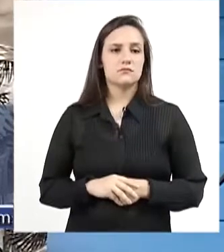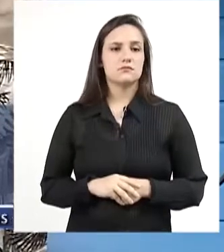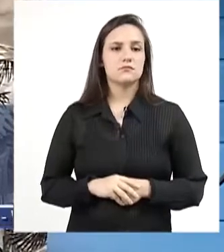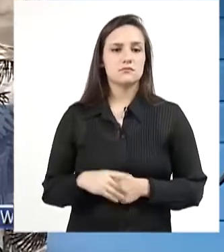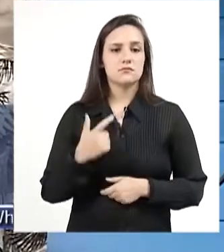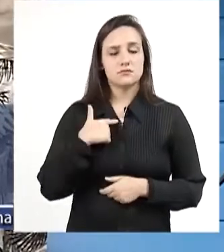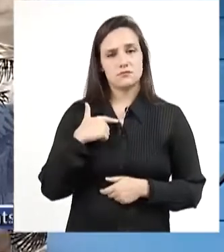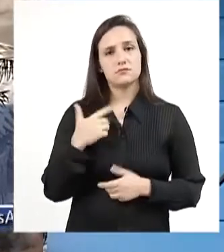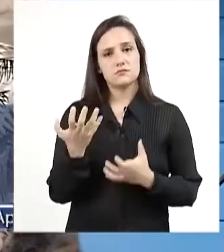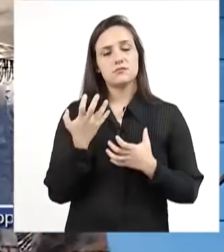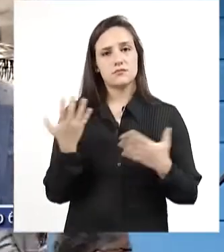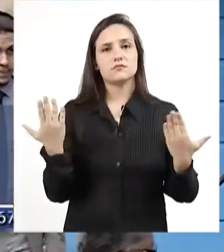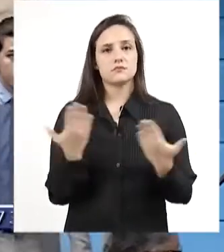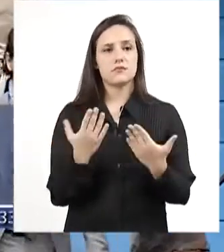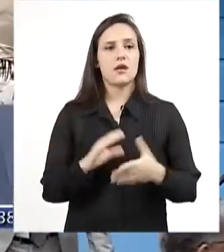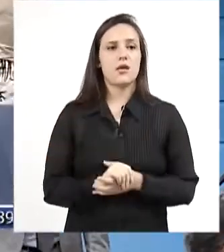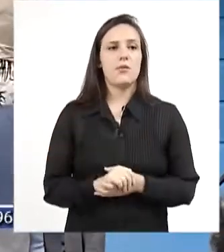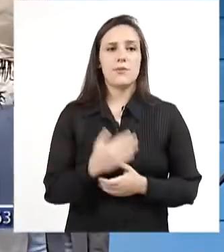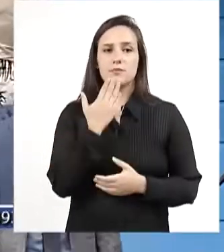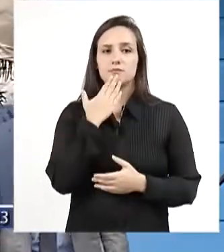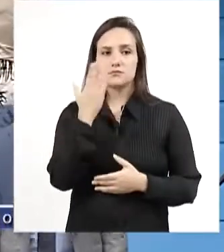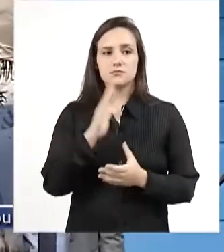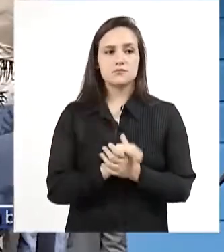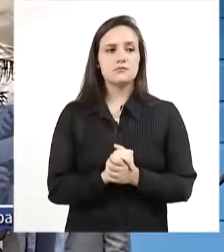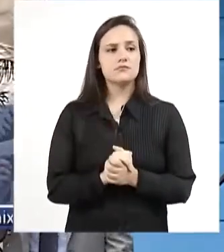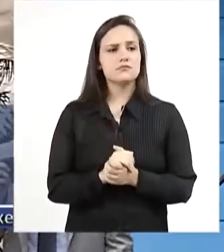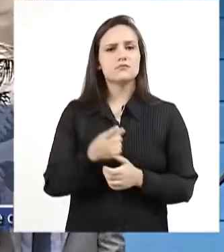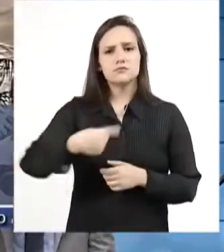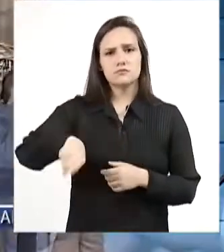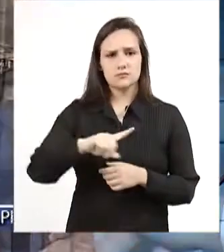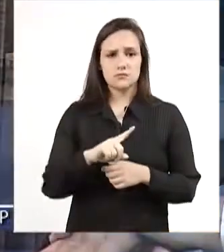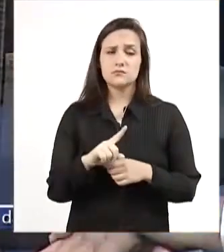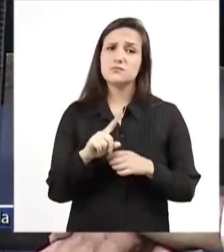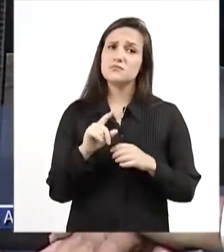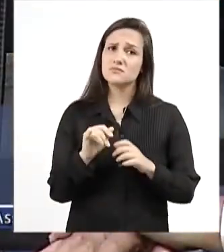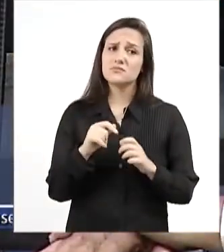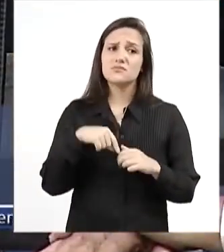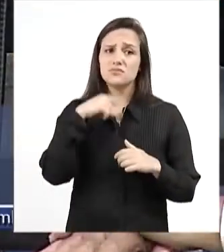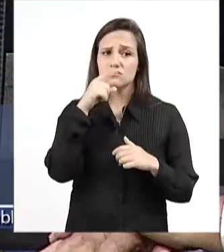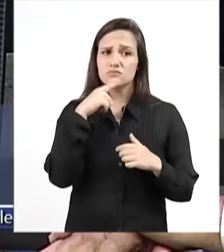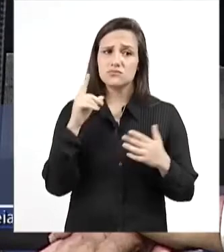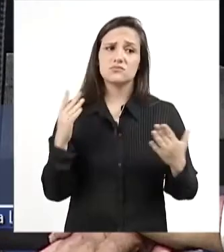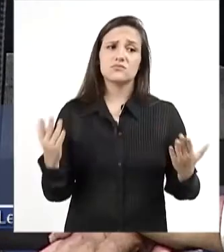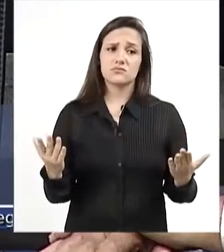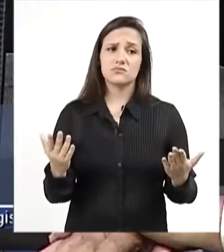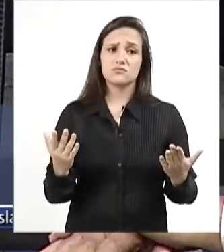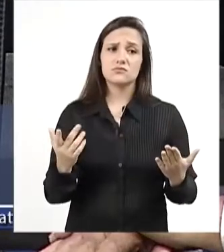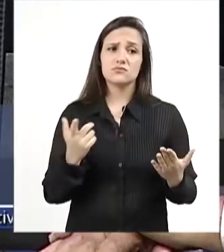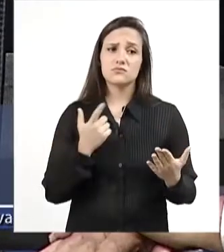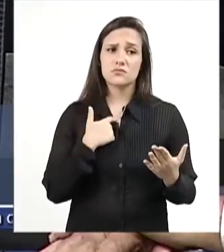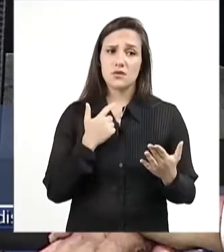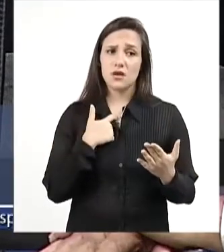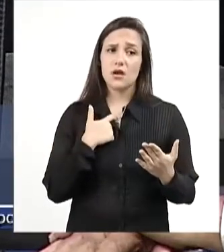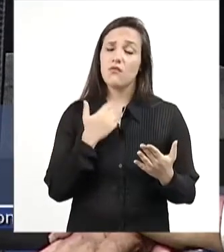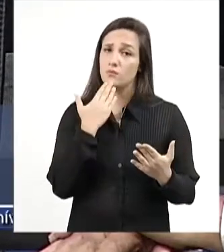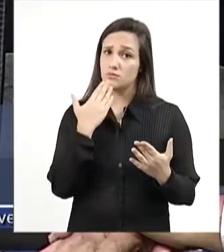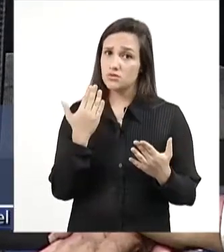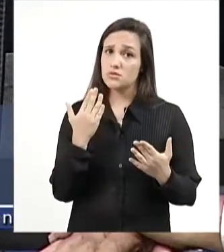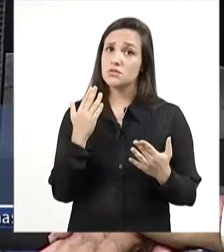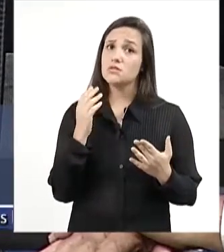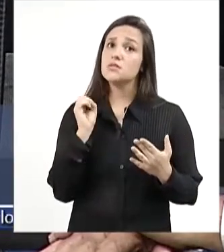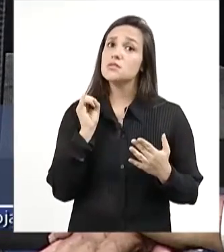Gostaria de solicitar ao plenário, se não houver condição de dar sequência na sessão,